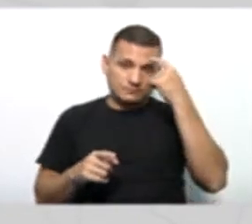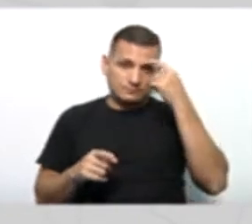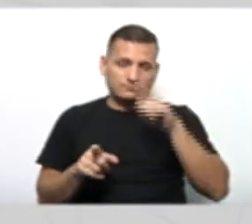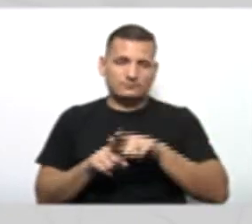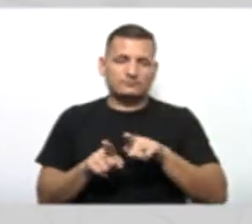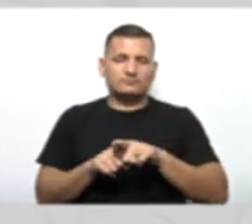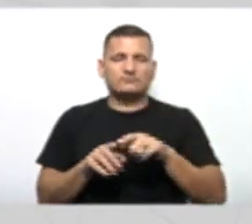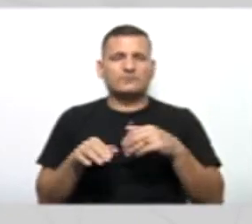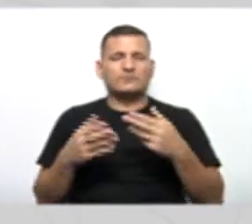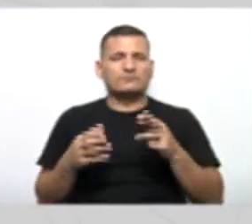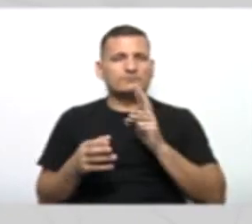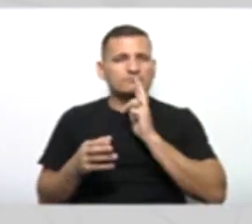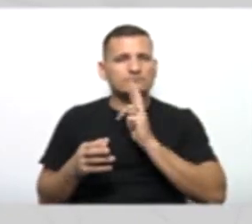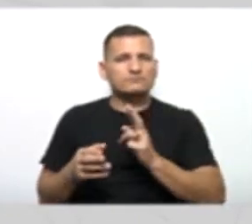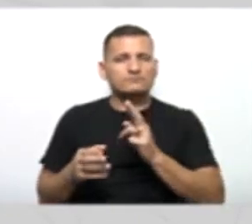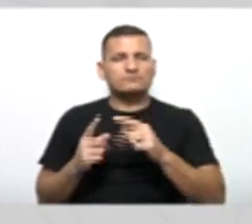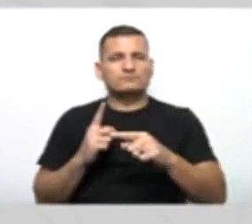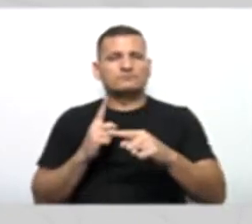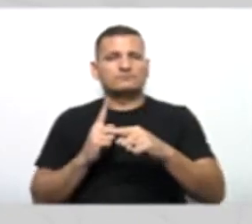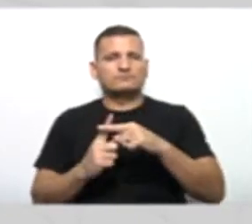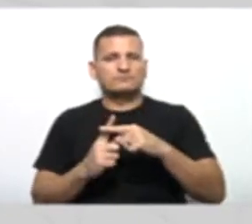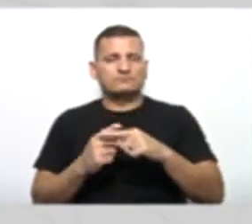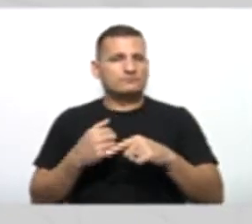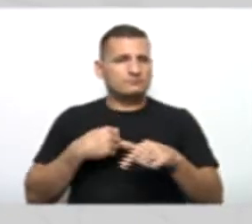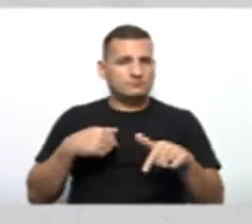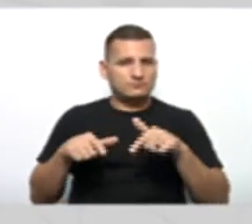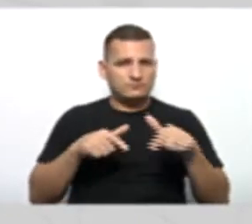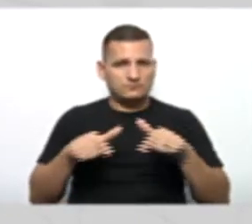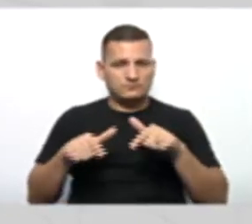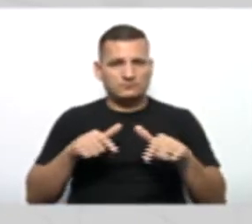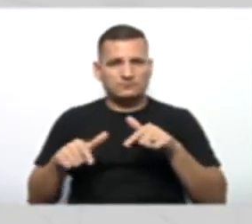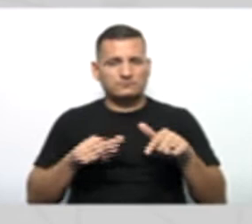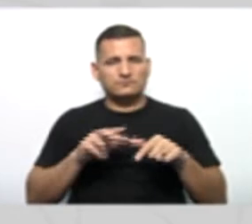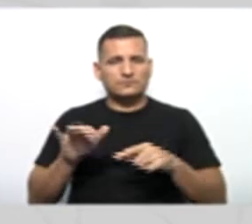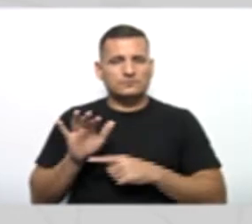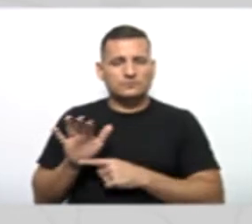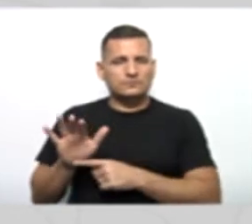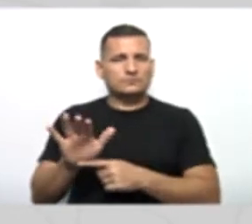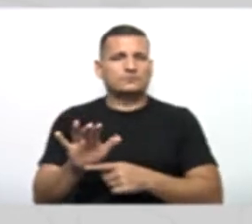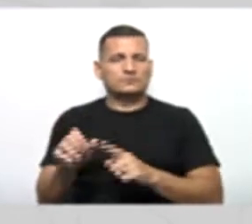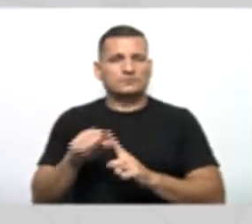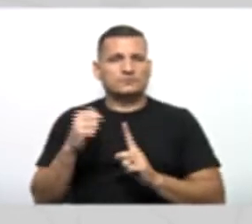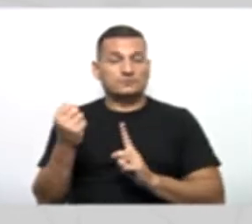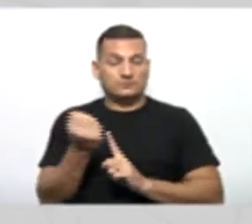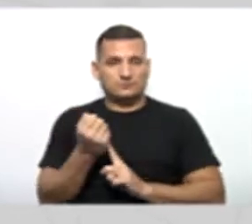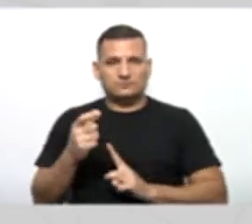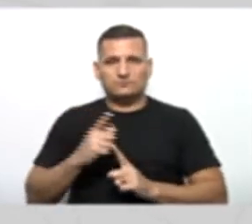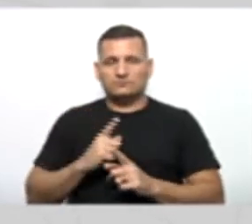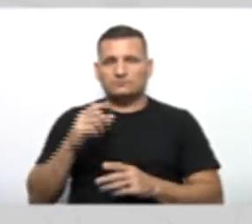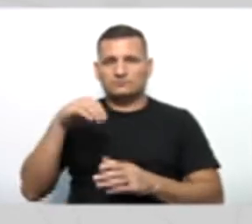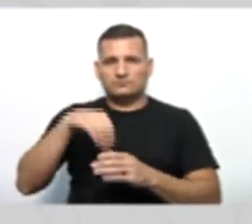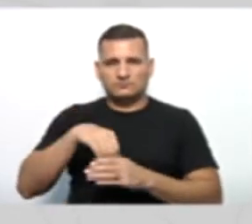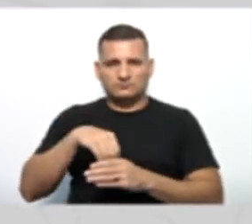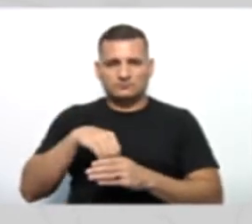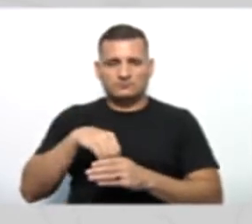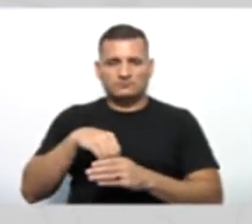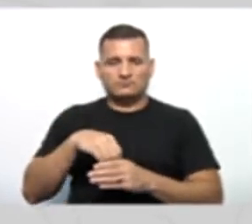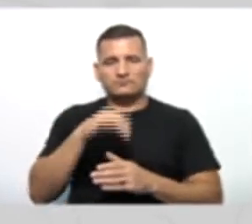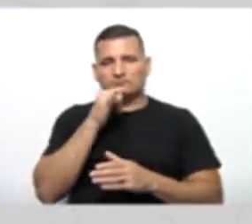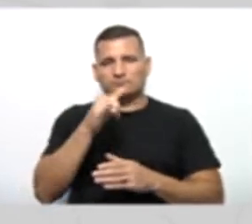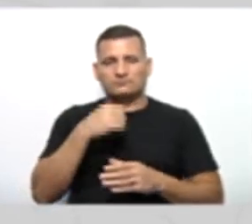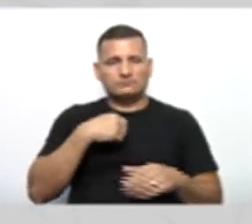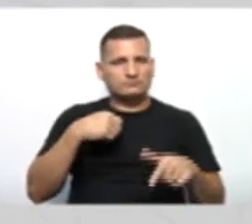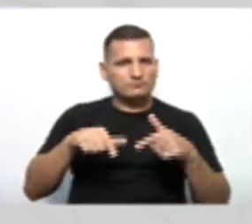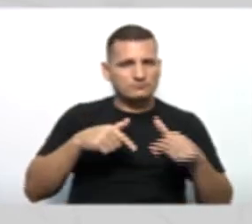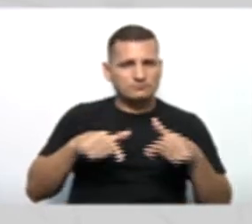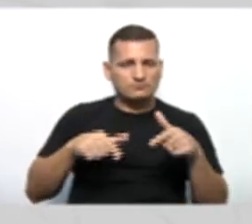quais os resultados e os benefícios que o meu trabalho vai trazer para a sociedade que eu estou inserido seu